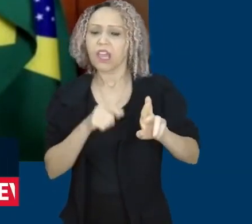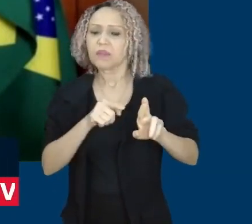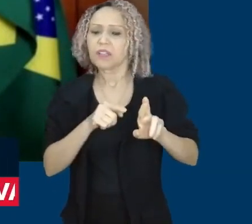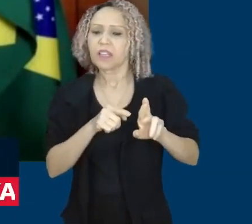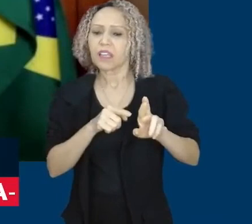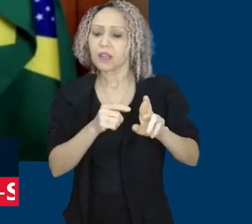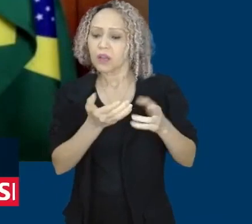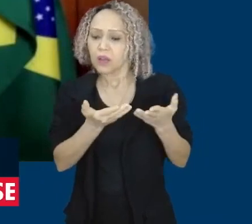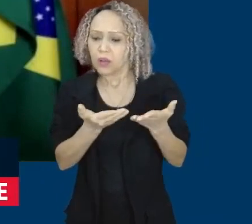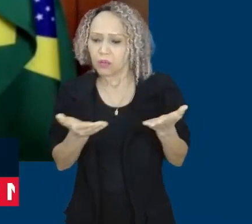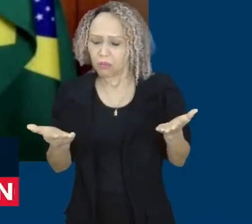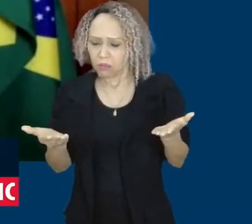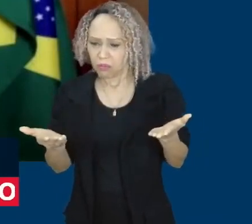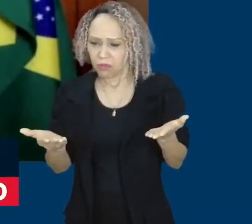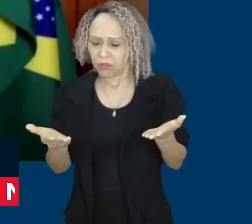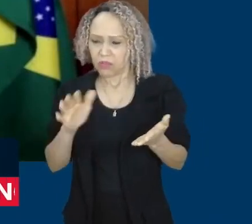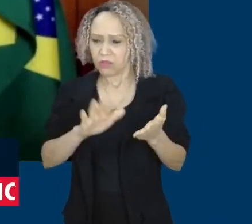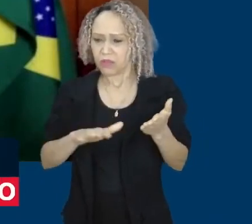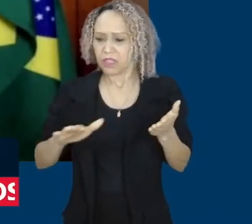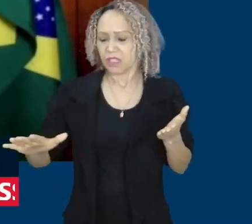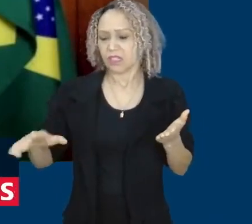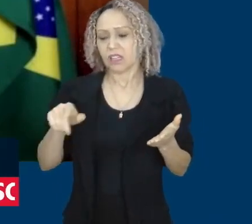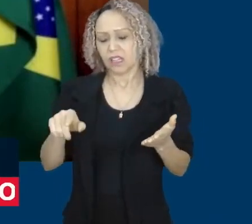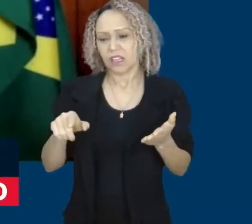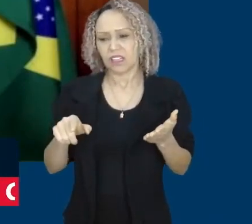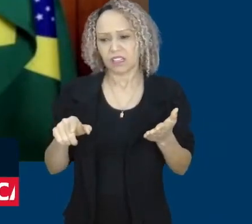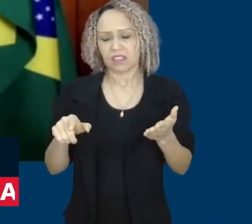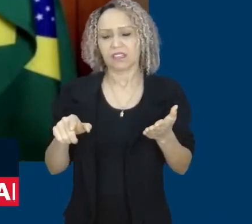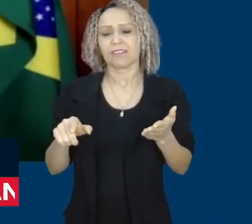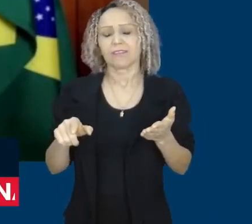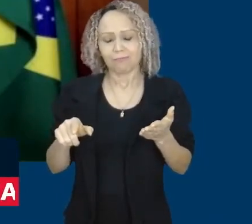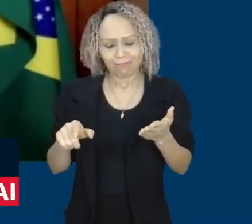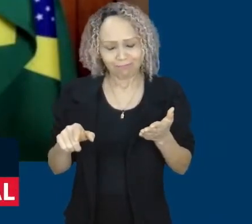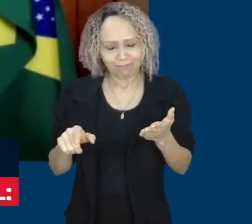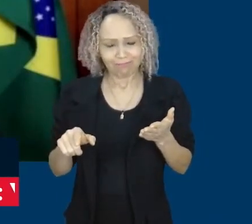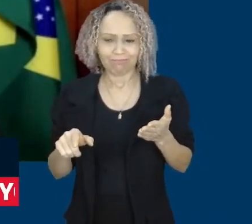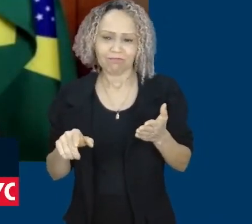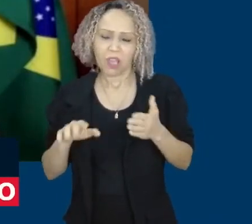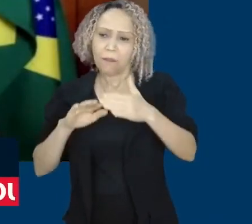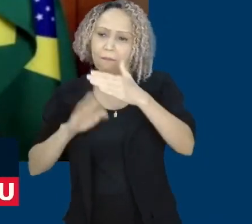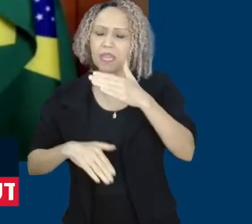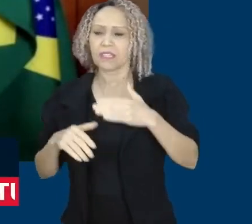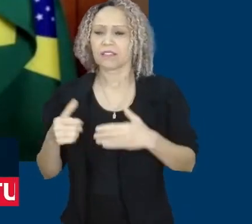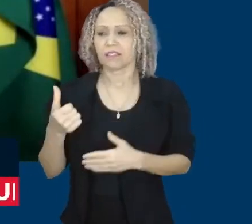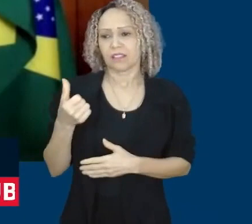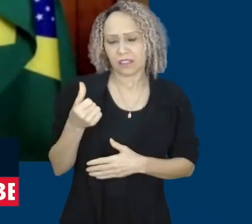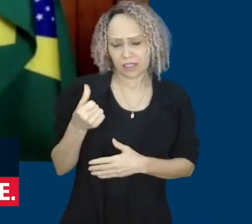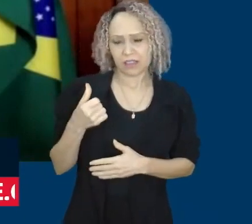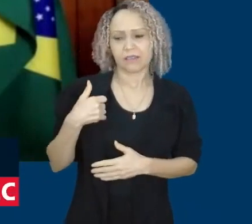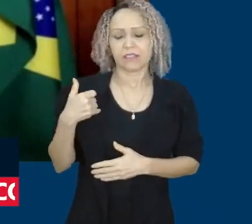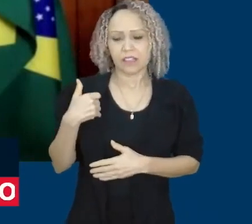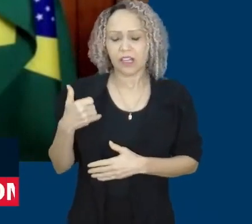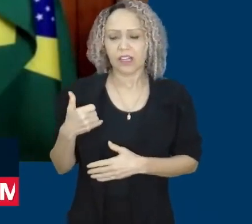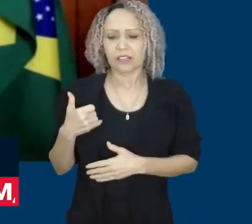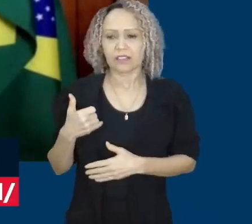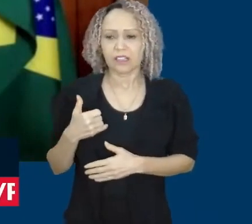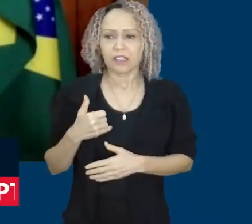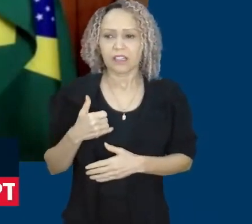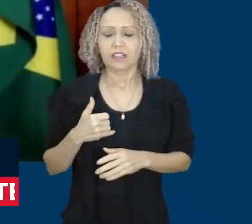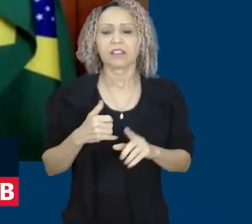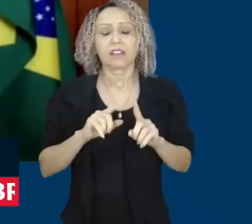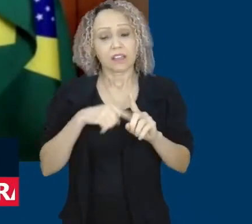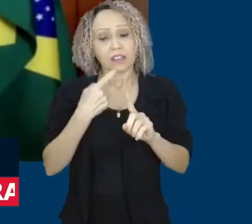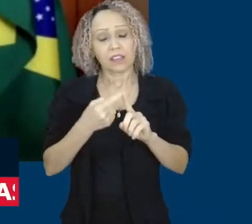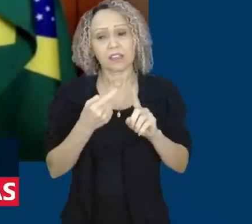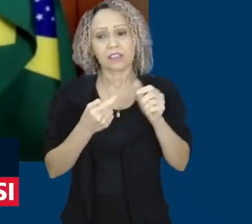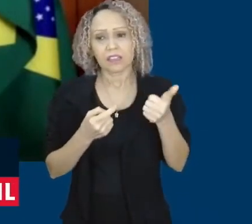do Bolsa Família menores de 6 anos. É fundamental esta renda complementar. Nesse sentido,